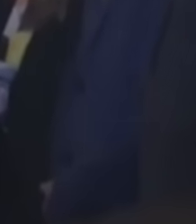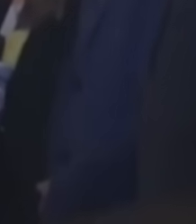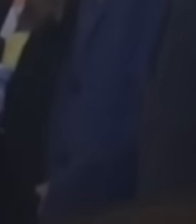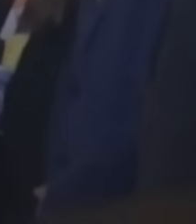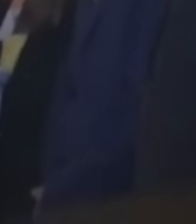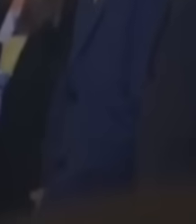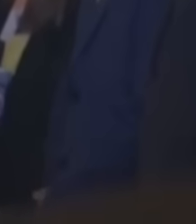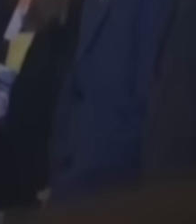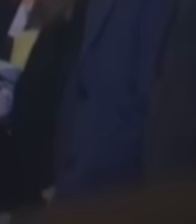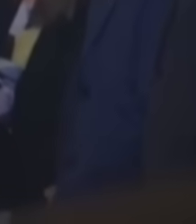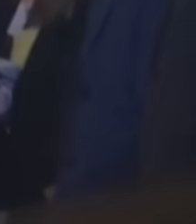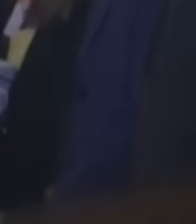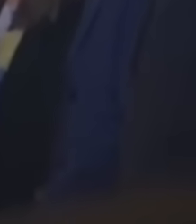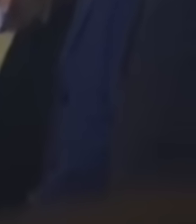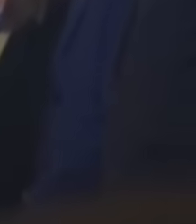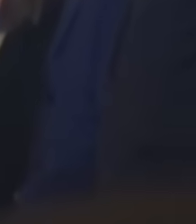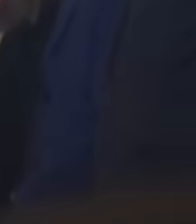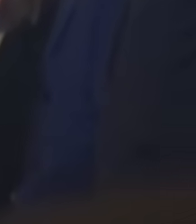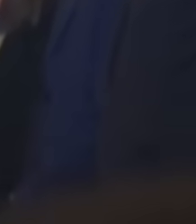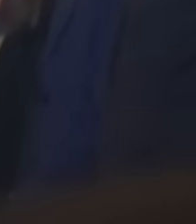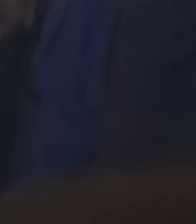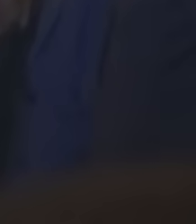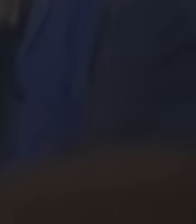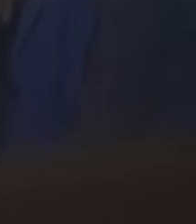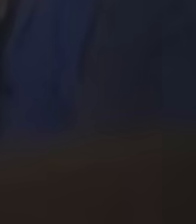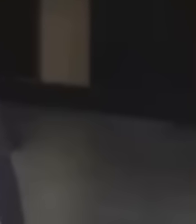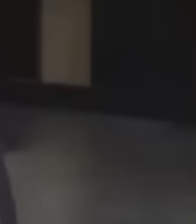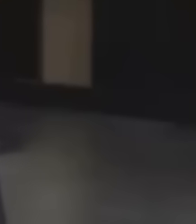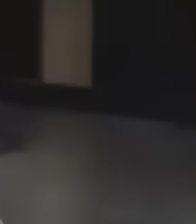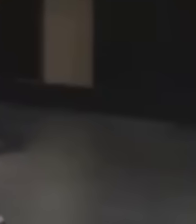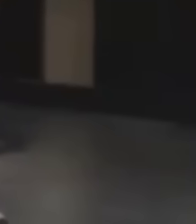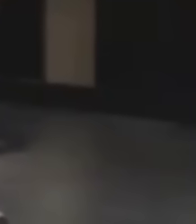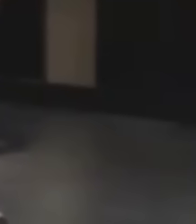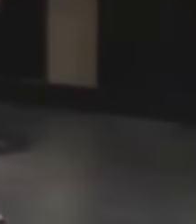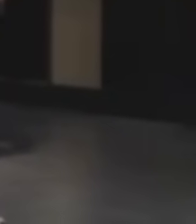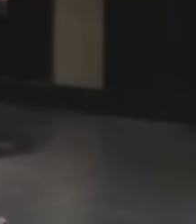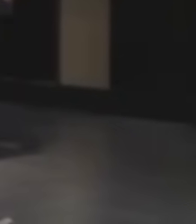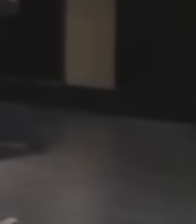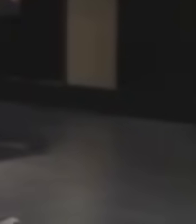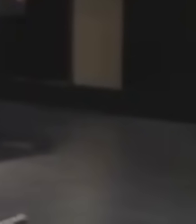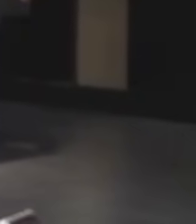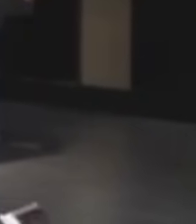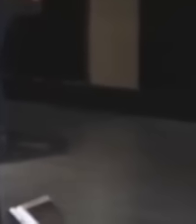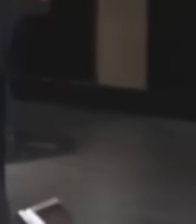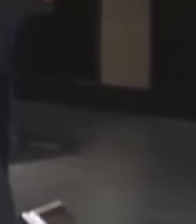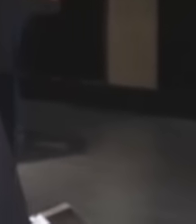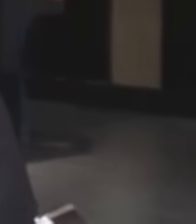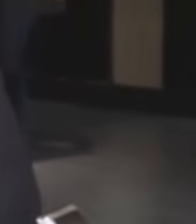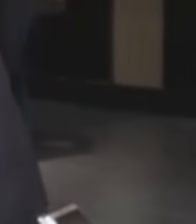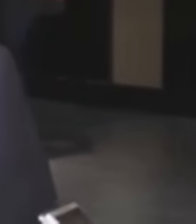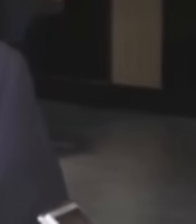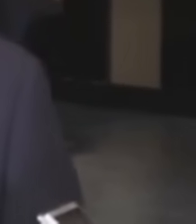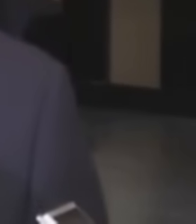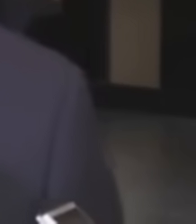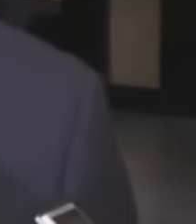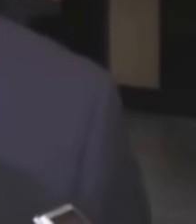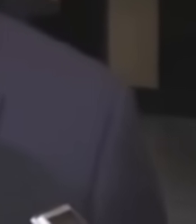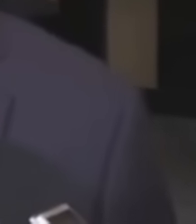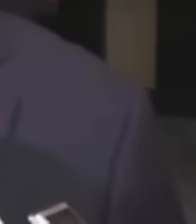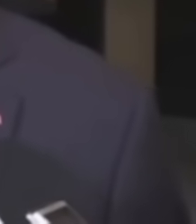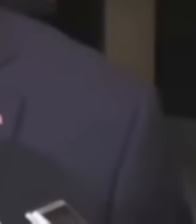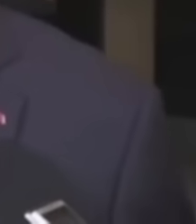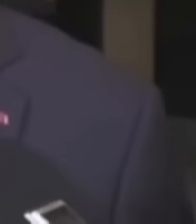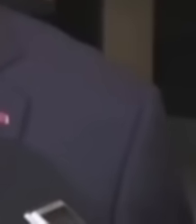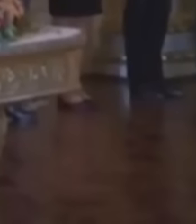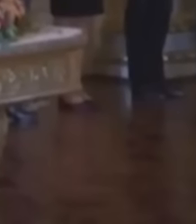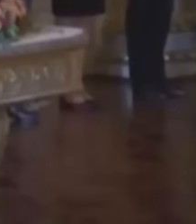faz, apesar do ataque que horas antes matou dois homens. O Estado não pode aceitar que uma